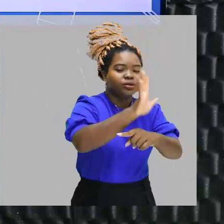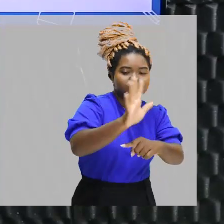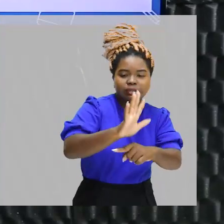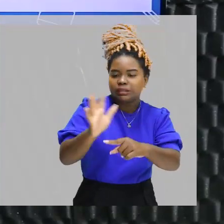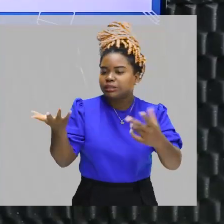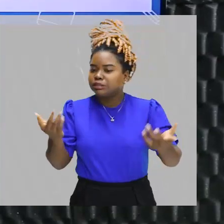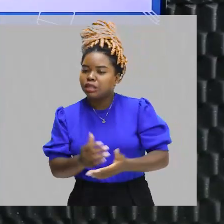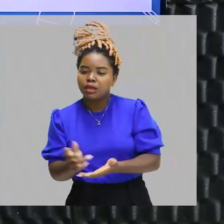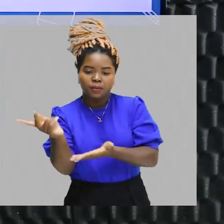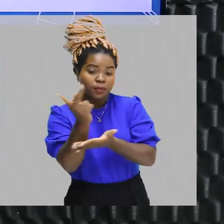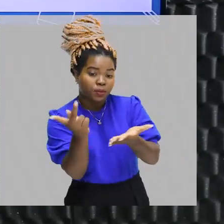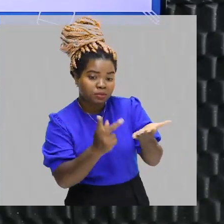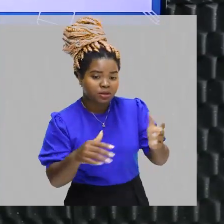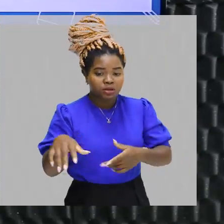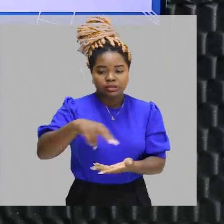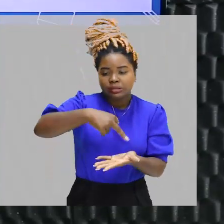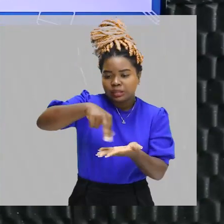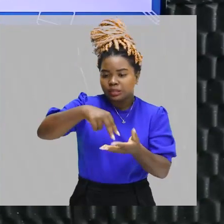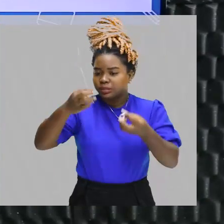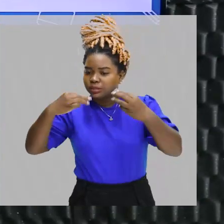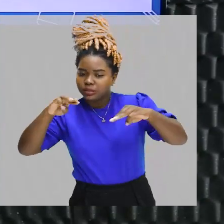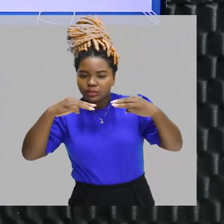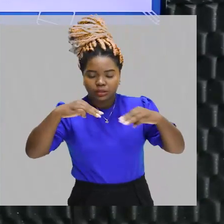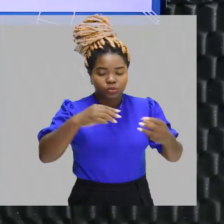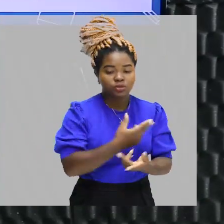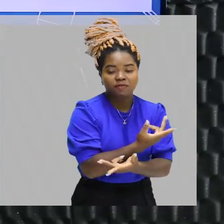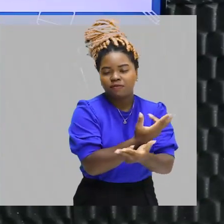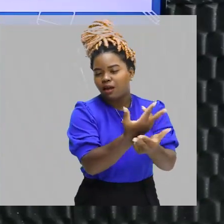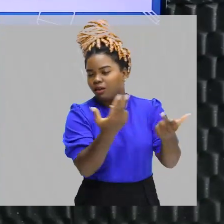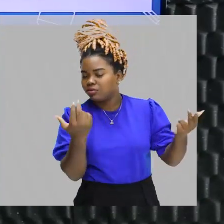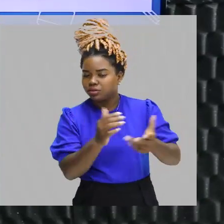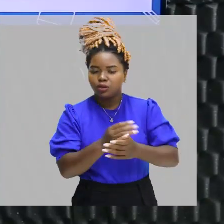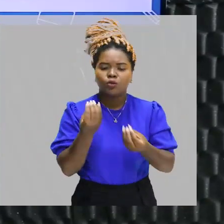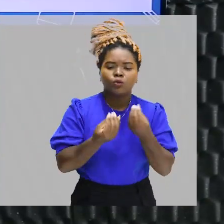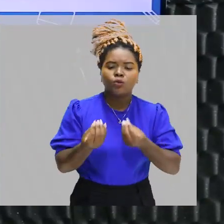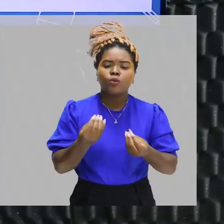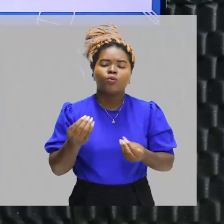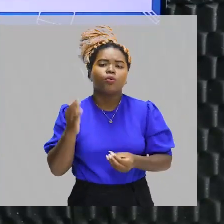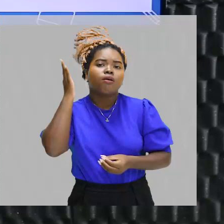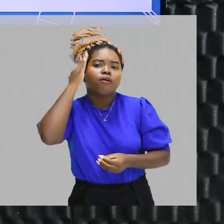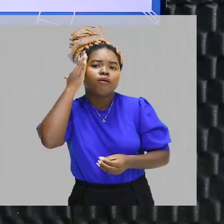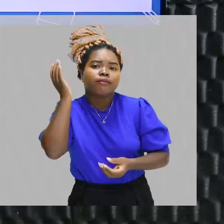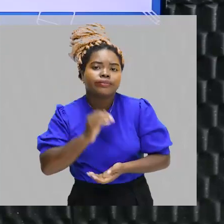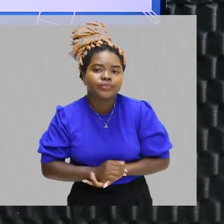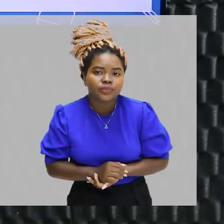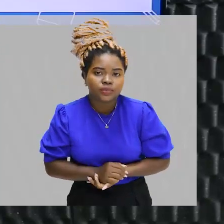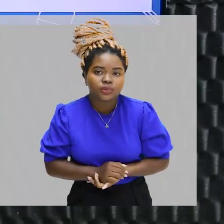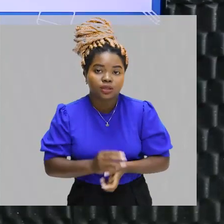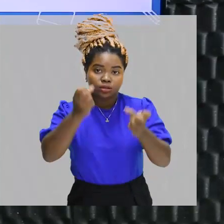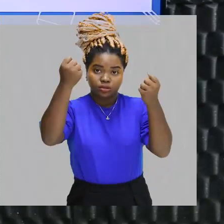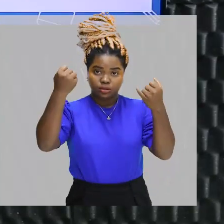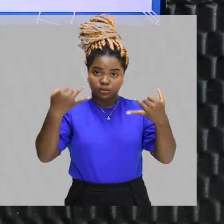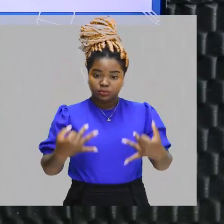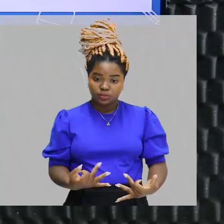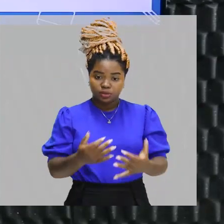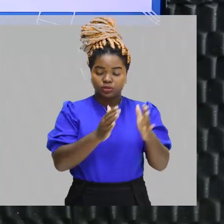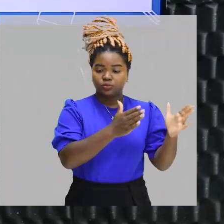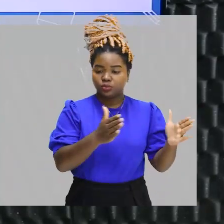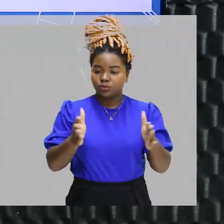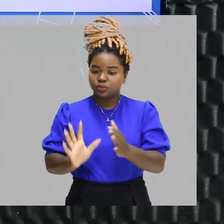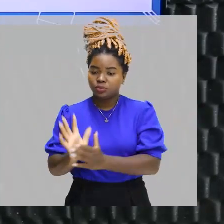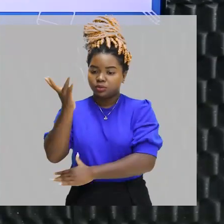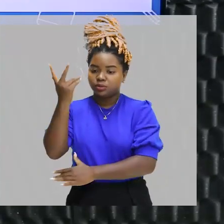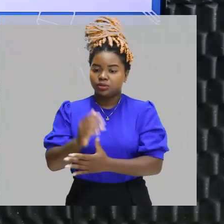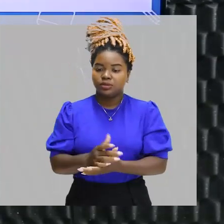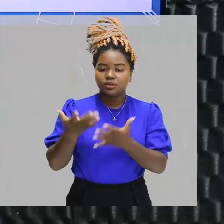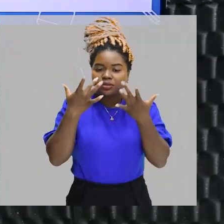drama, poesia, dança, música, teatro, entre outros. Como entender isso? Bom, nós já falamos sobre o processo de criação artística em